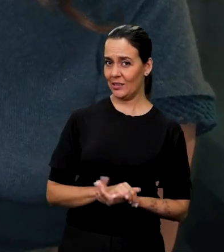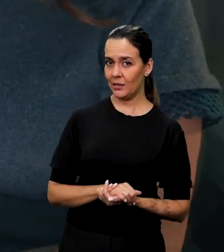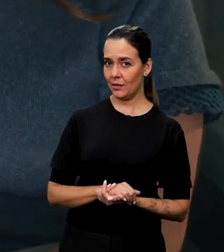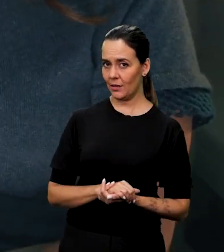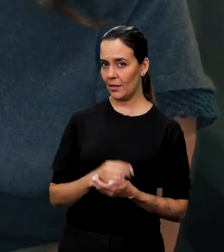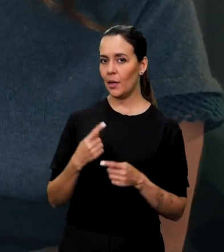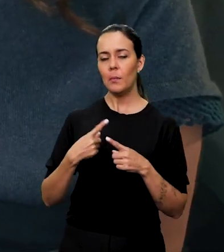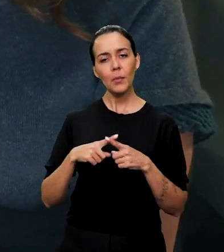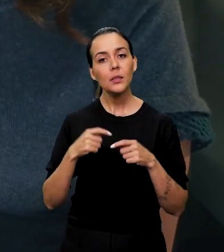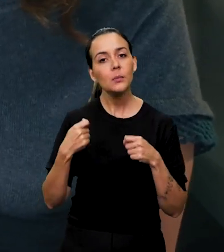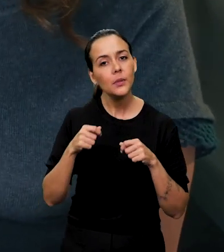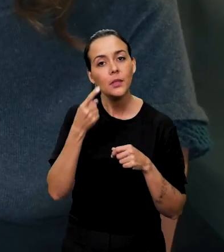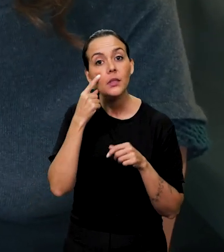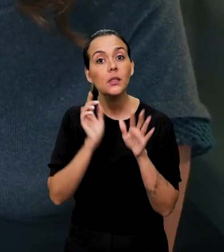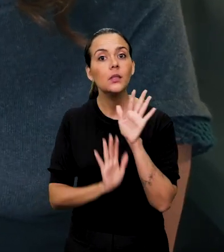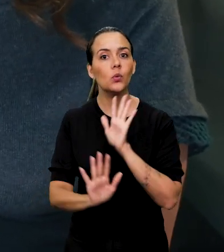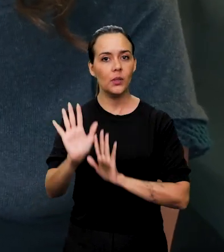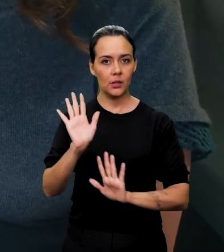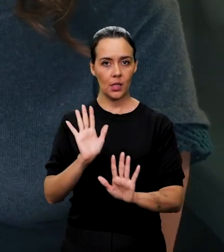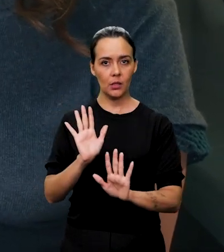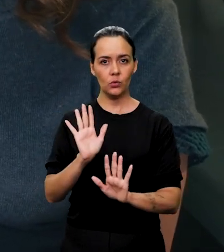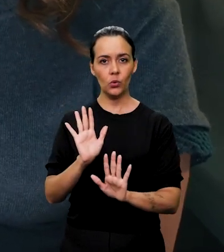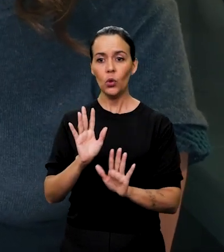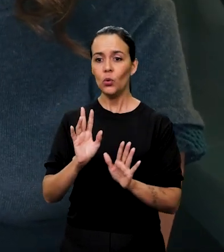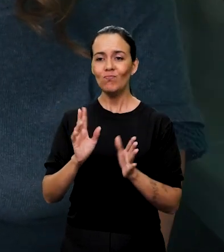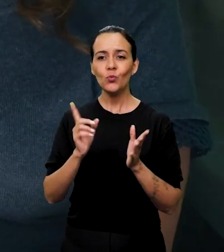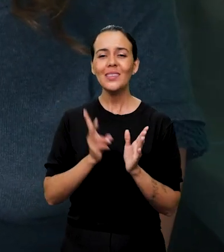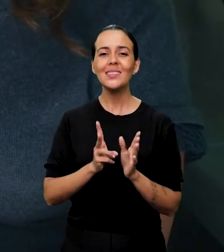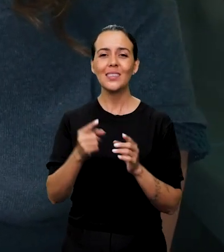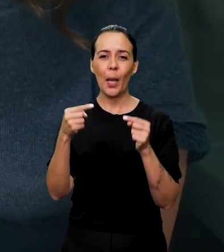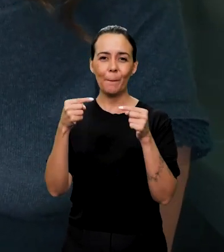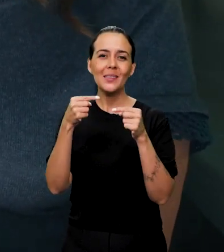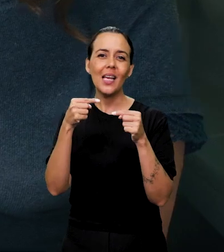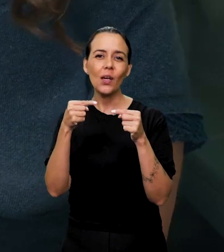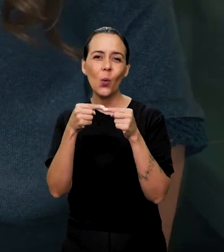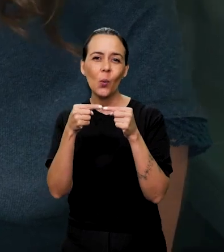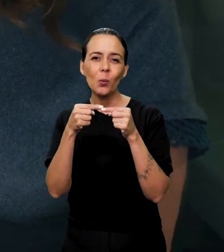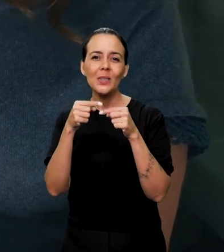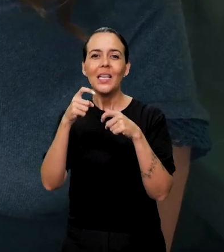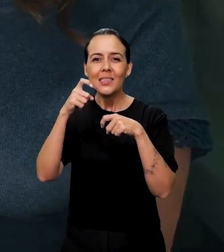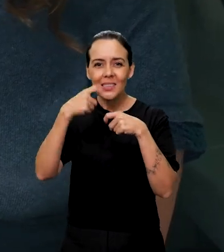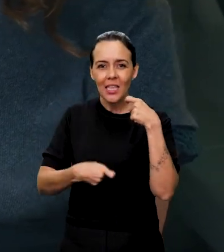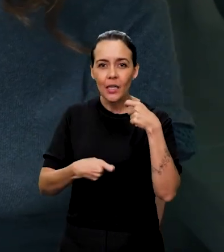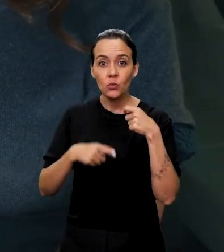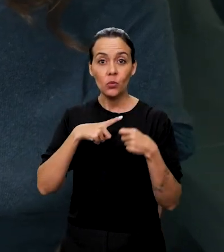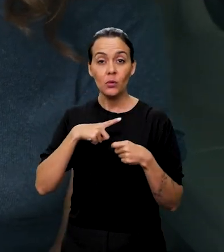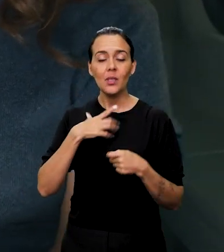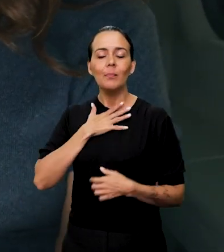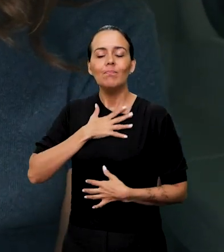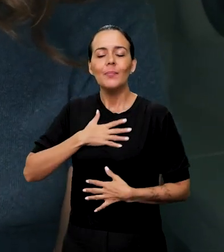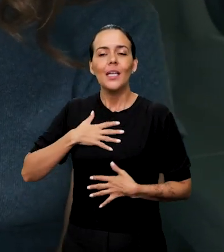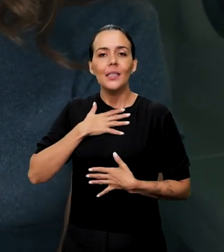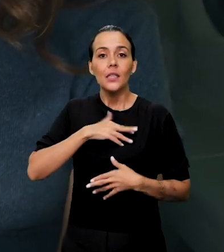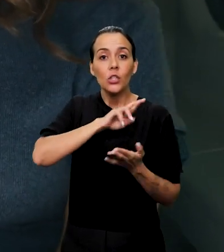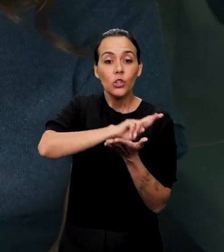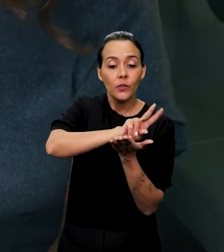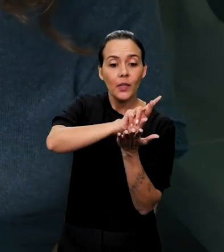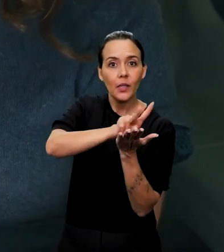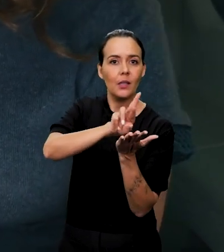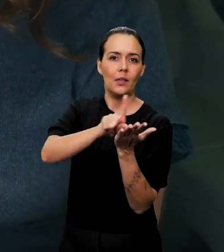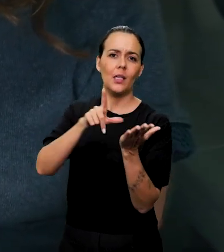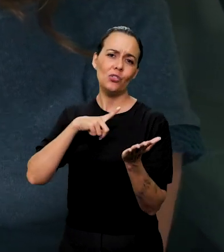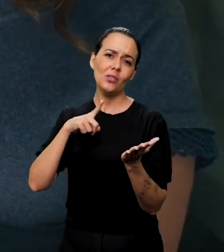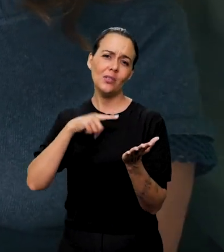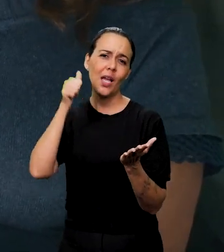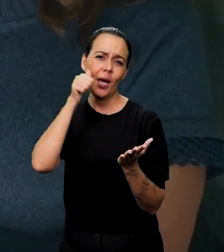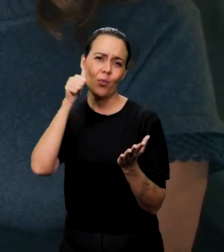tomar cuidado, porque não é em relação ao sexo, mas em relação aos outros prazeres da nossa vida. Ainda mais as mulheres, que sofrem essas